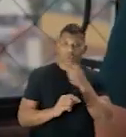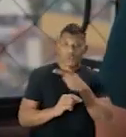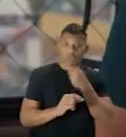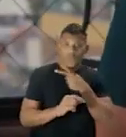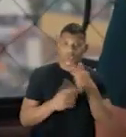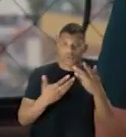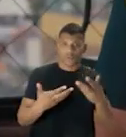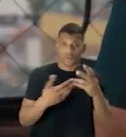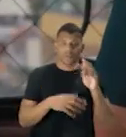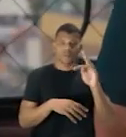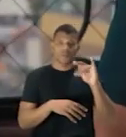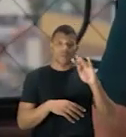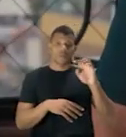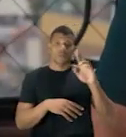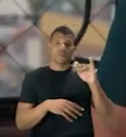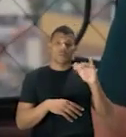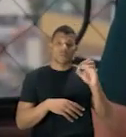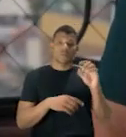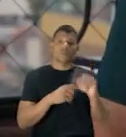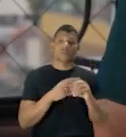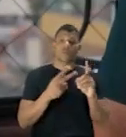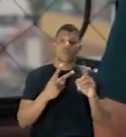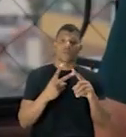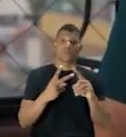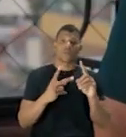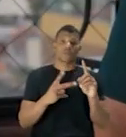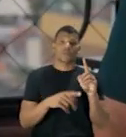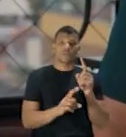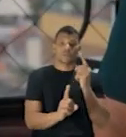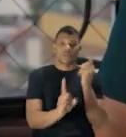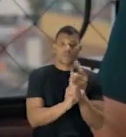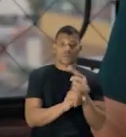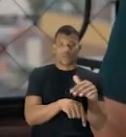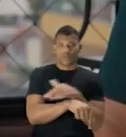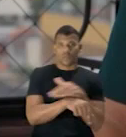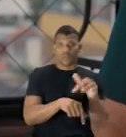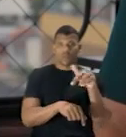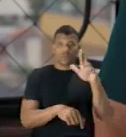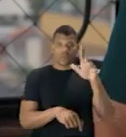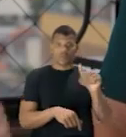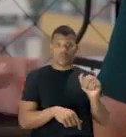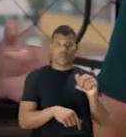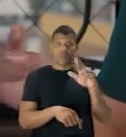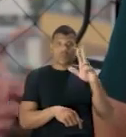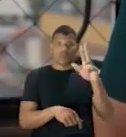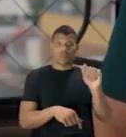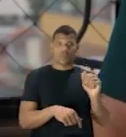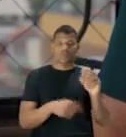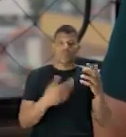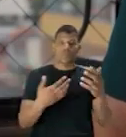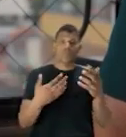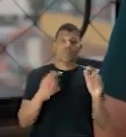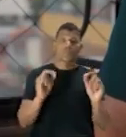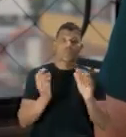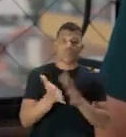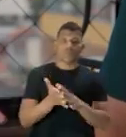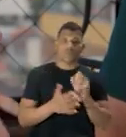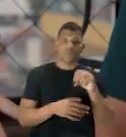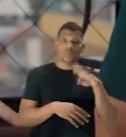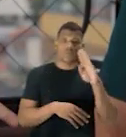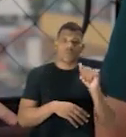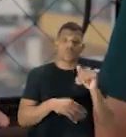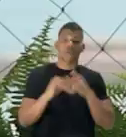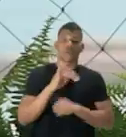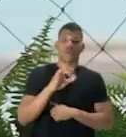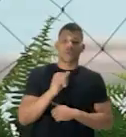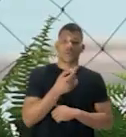O Tibério Gaspar, eu encontrei com o Tibério na rua. O Tibério falou assim, pô, Dudu, eu fiz um samba pro João. Eu falei, cara, o João vai gravar um